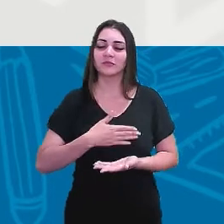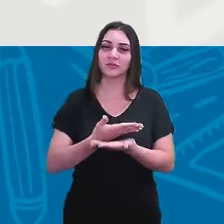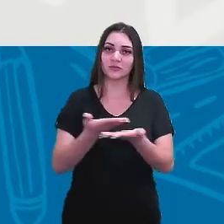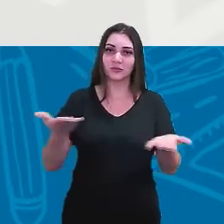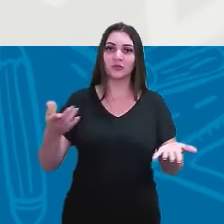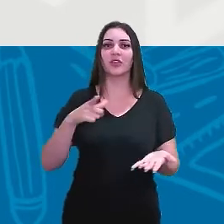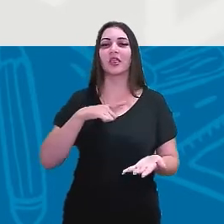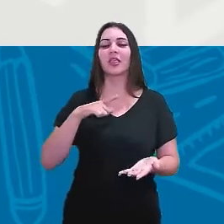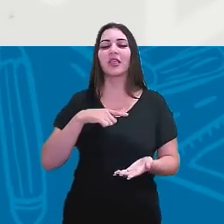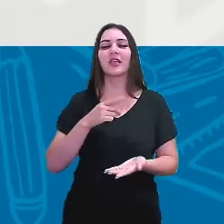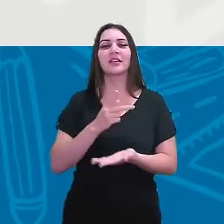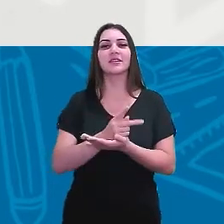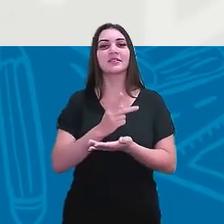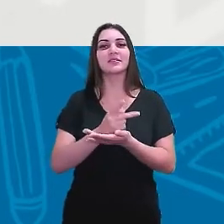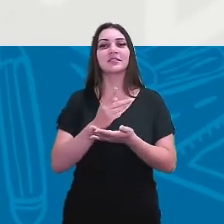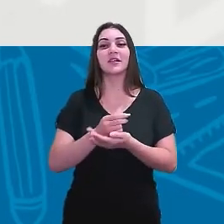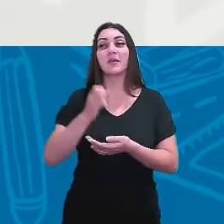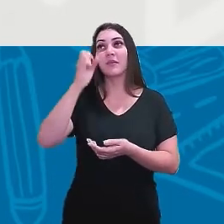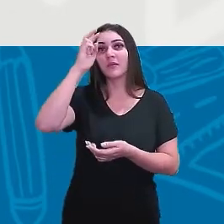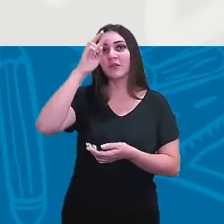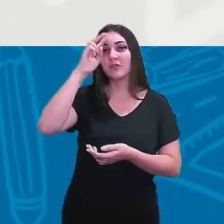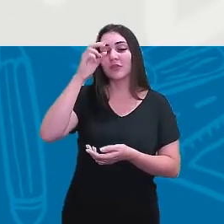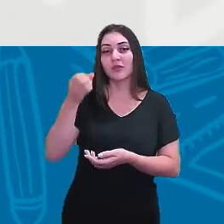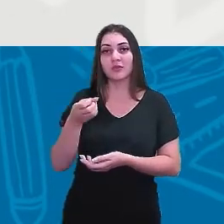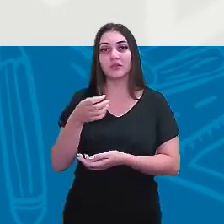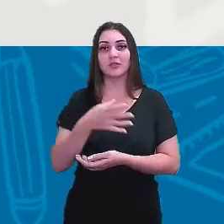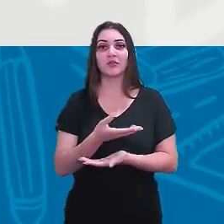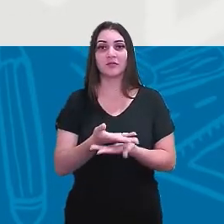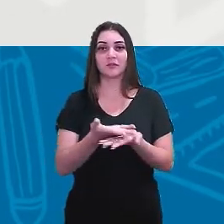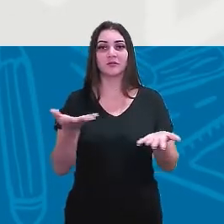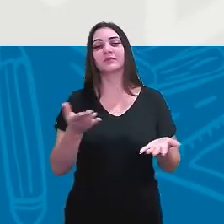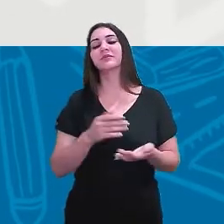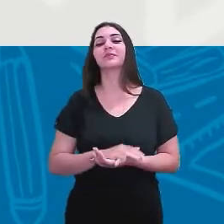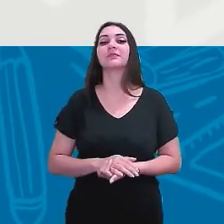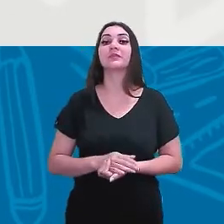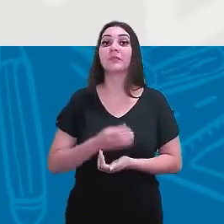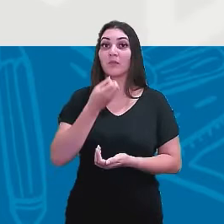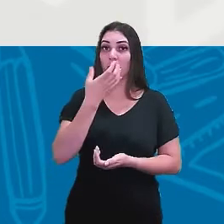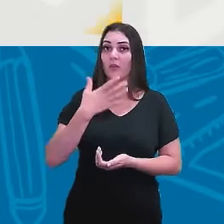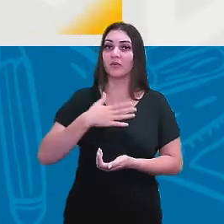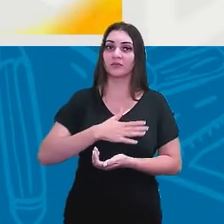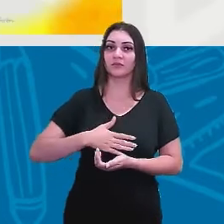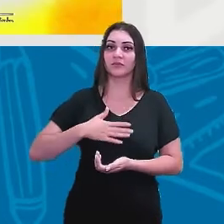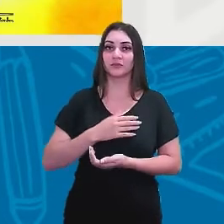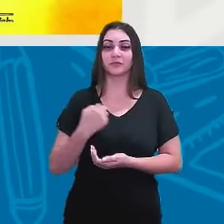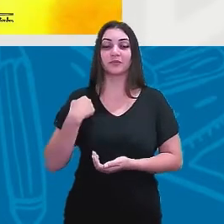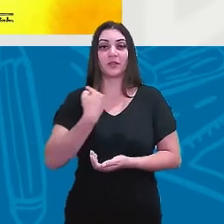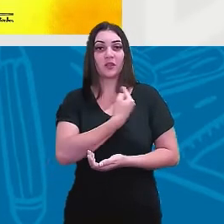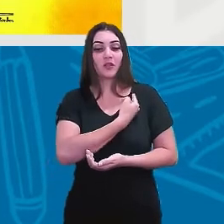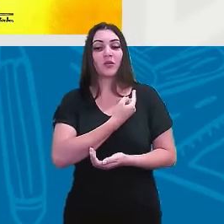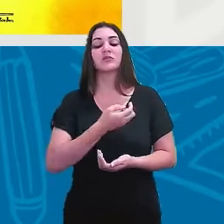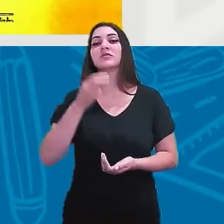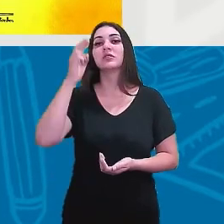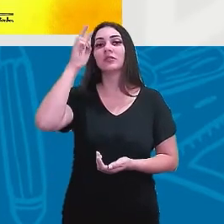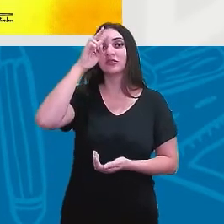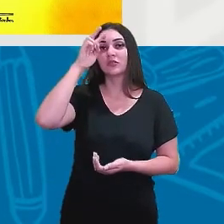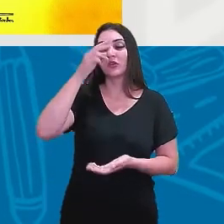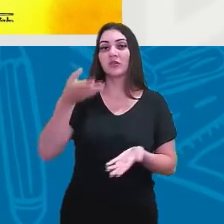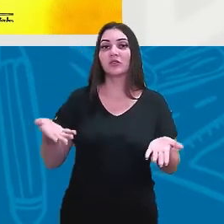sempre novidades, histórias novas para vocês. Que bom mesmo que vocês estão gostando. E a nossa história de hoje